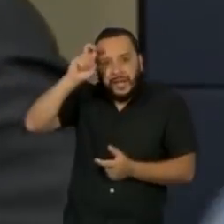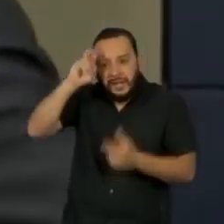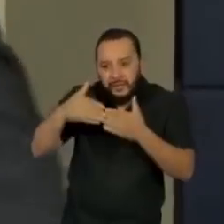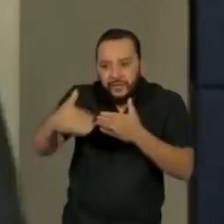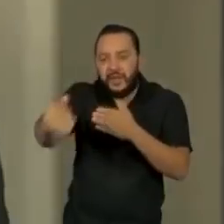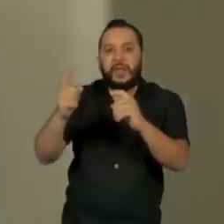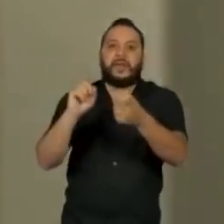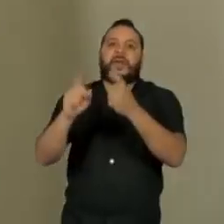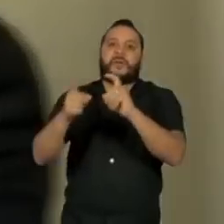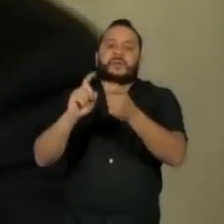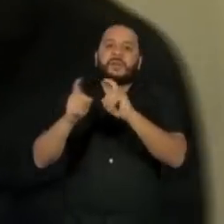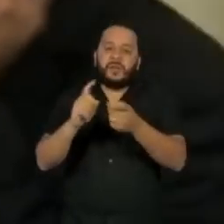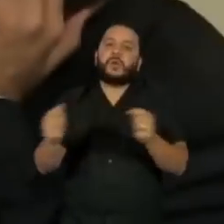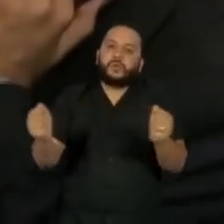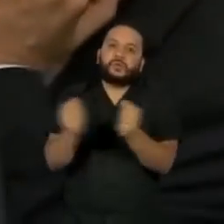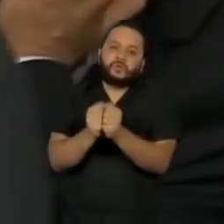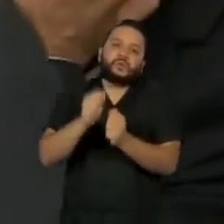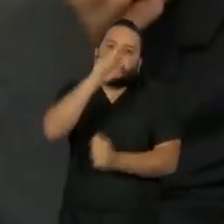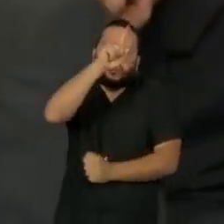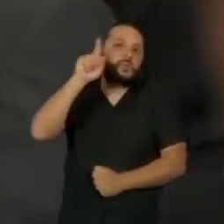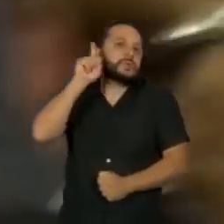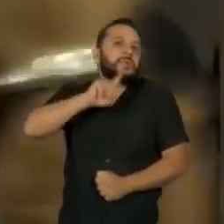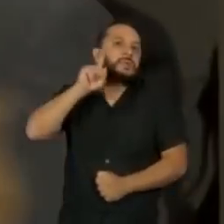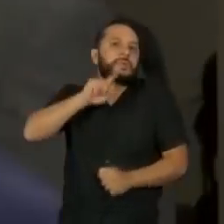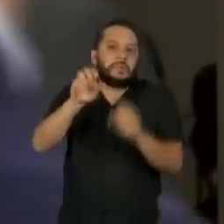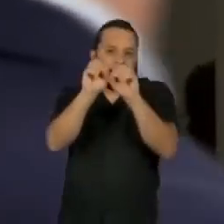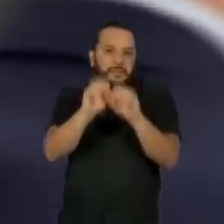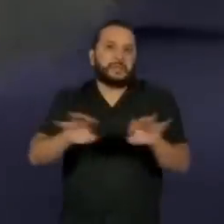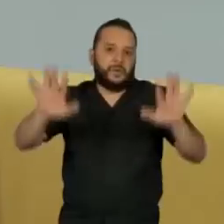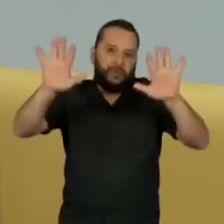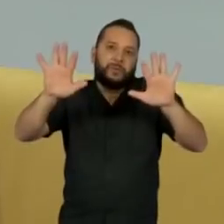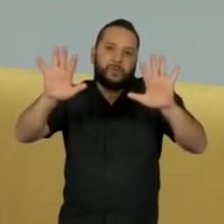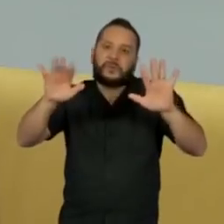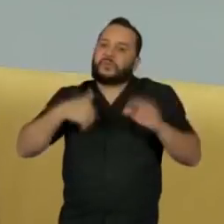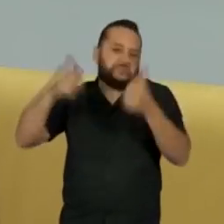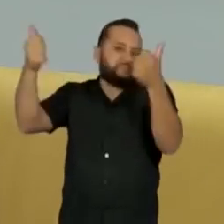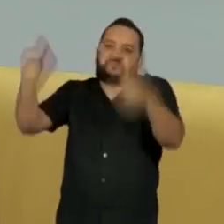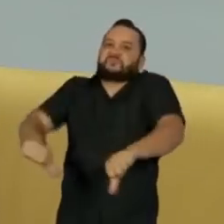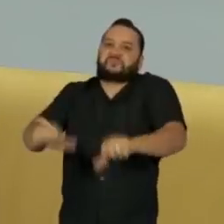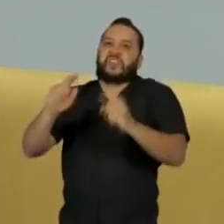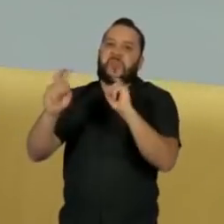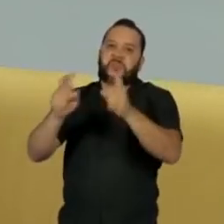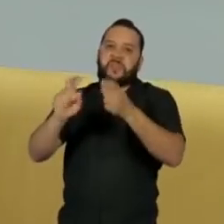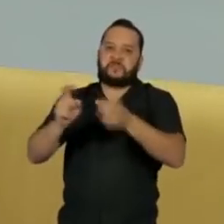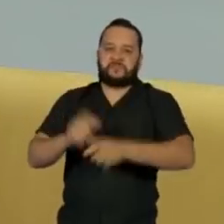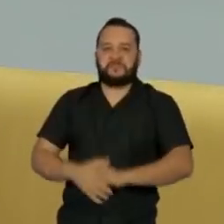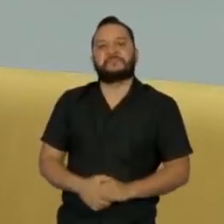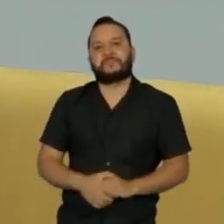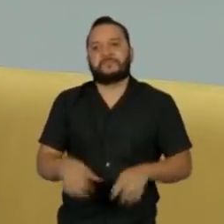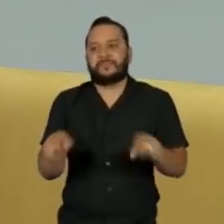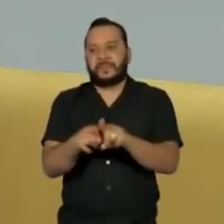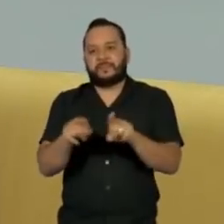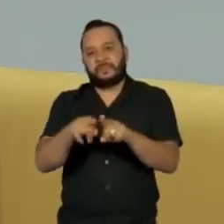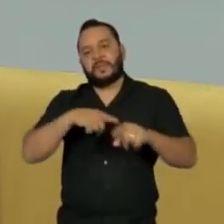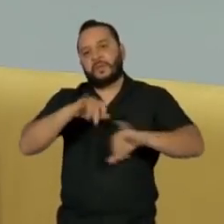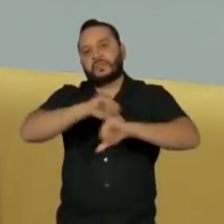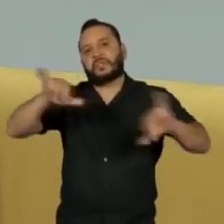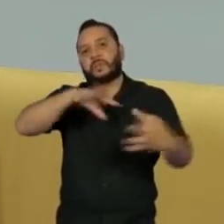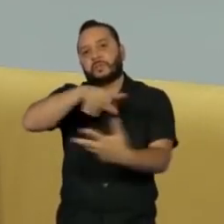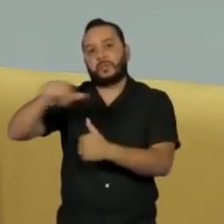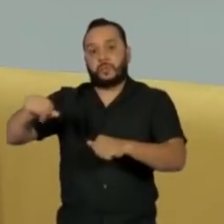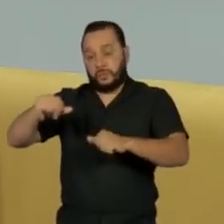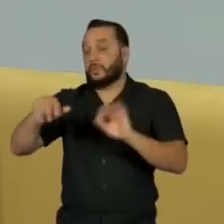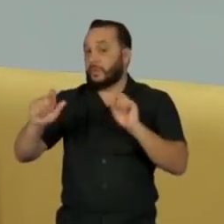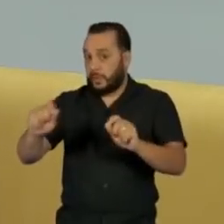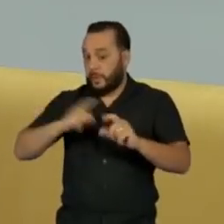teria uma reunião no Conselho de Segurança da ONU em Nova York. Outras notícias pelo mundo. A polícia